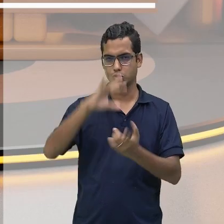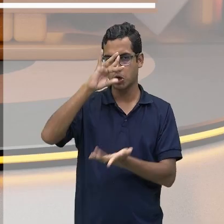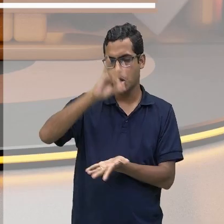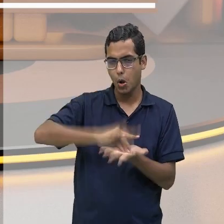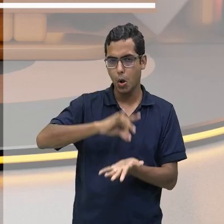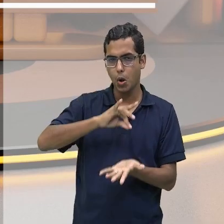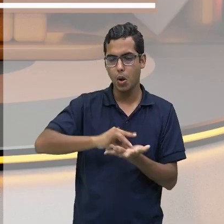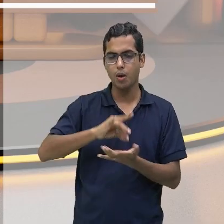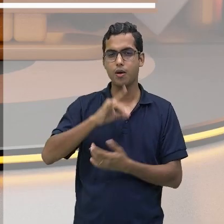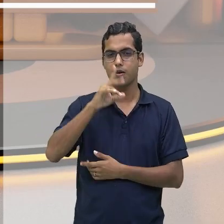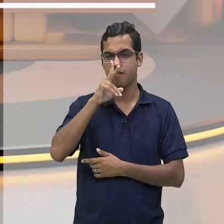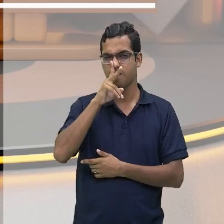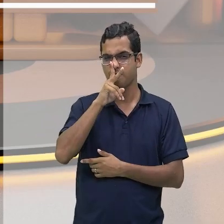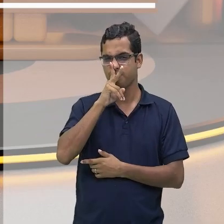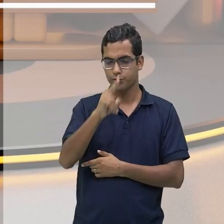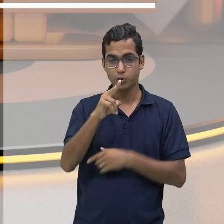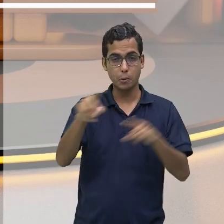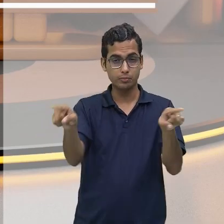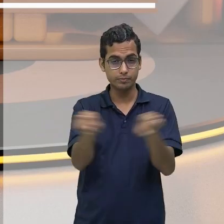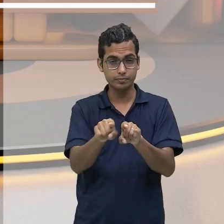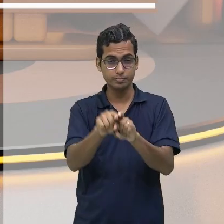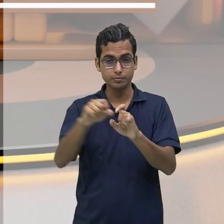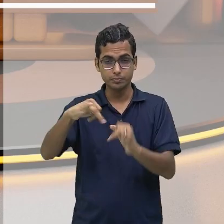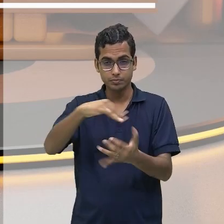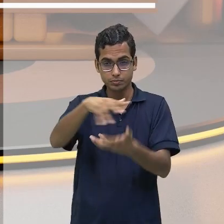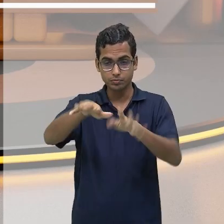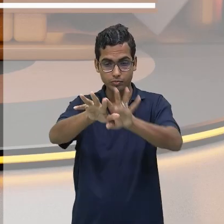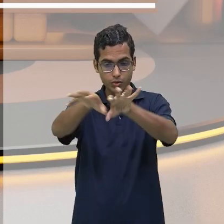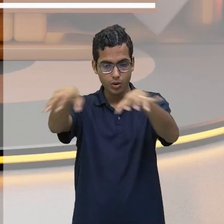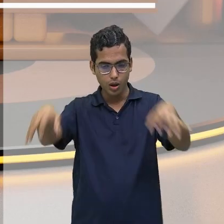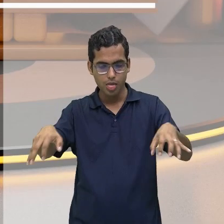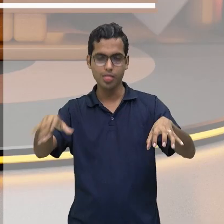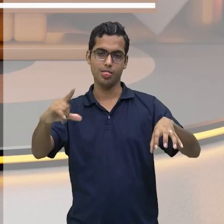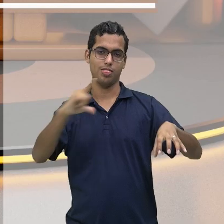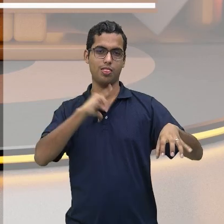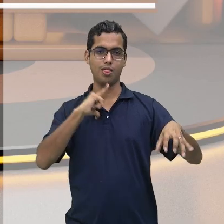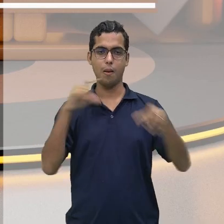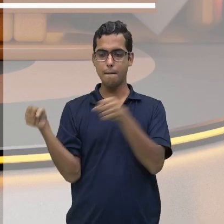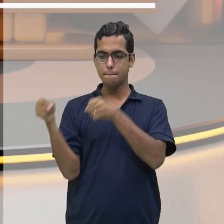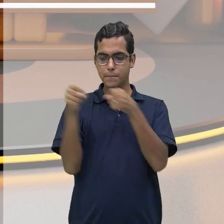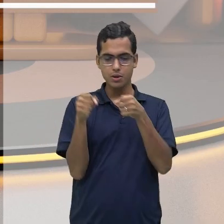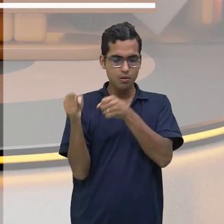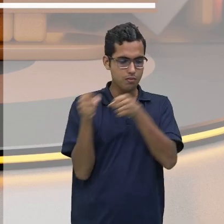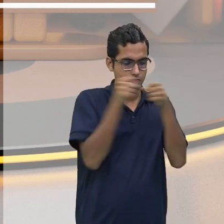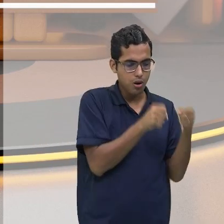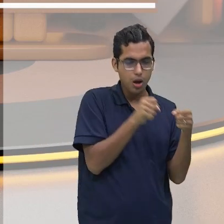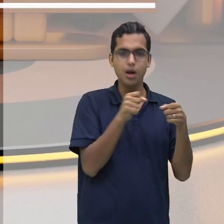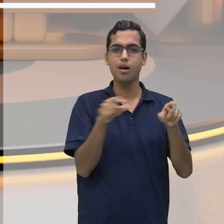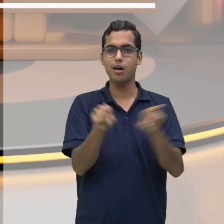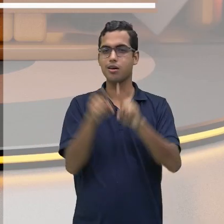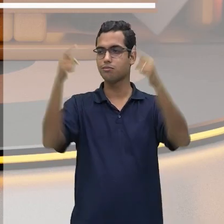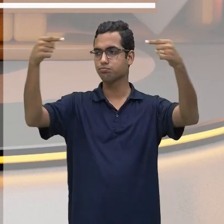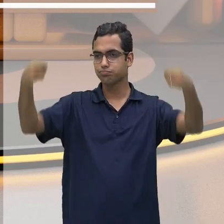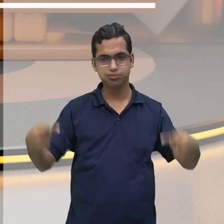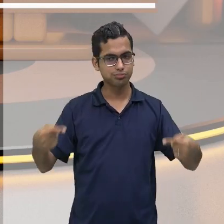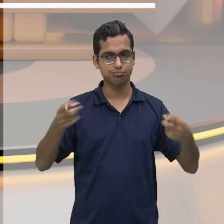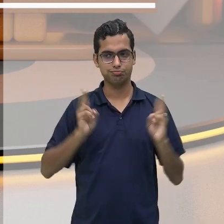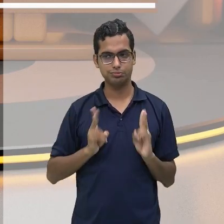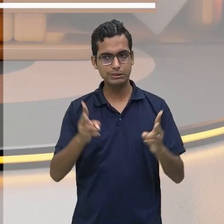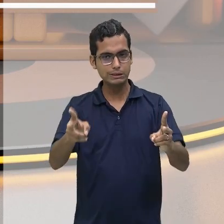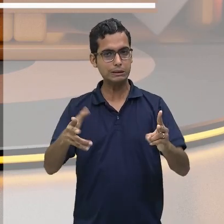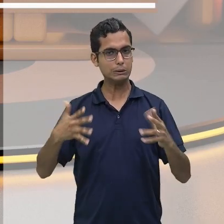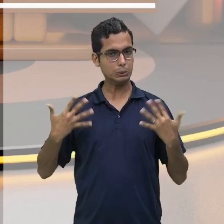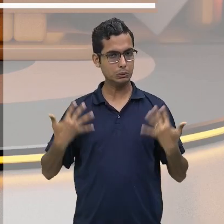e realmente acabou dividindo o mundo em dois blocos de poder, tá certo? Agora, olha só, os